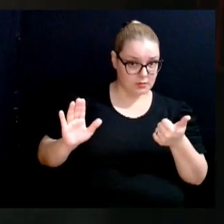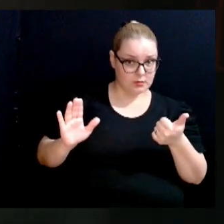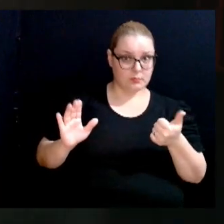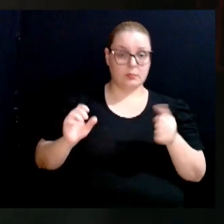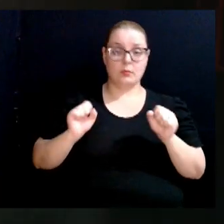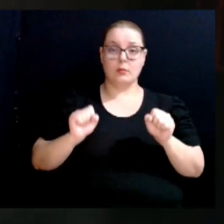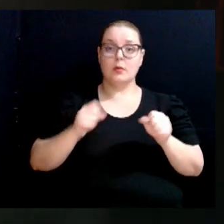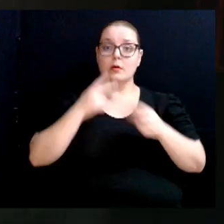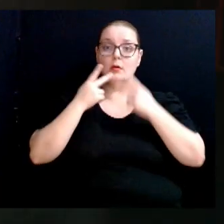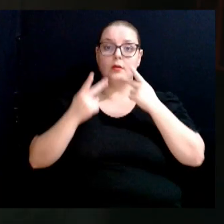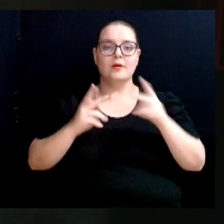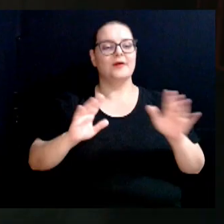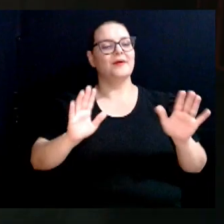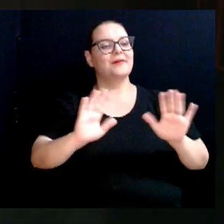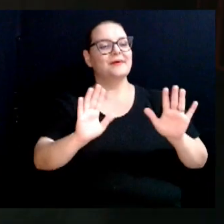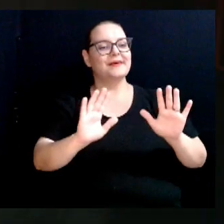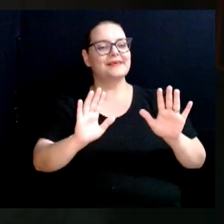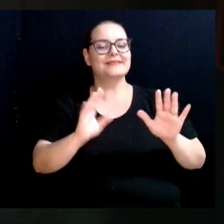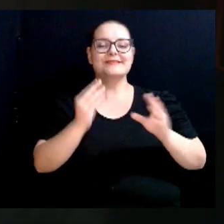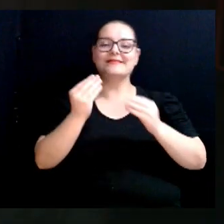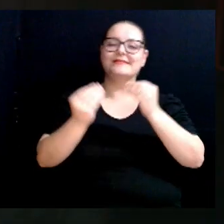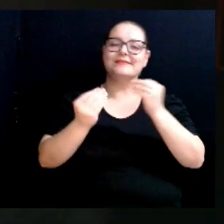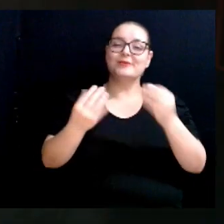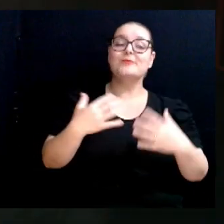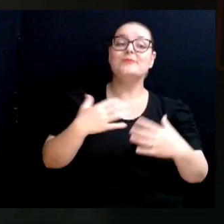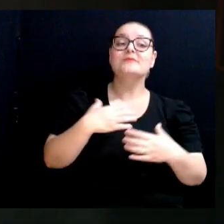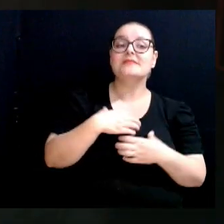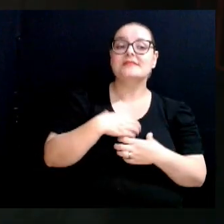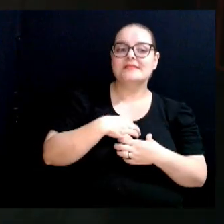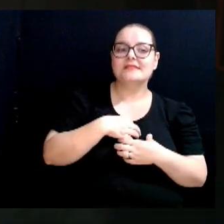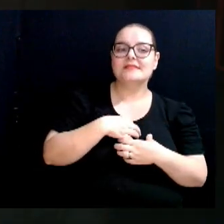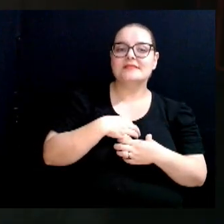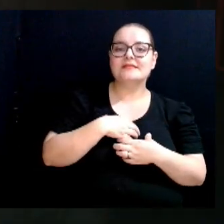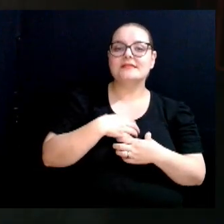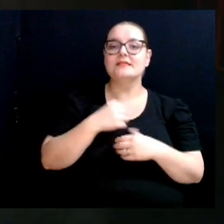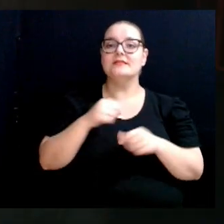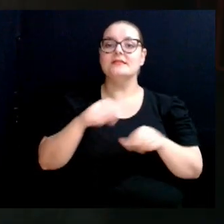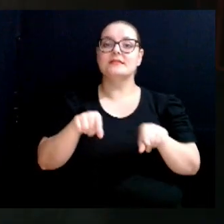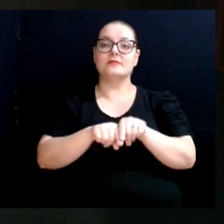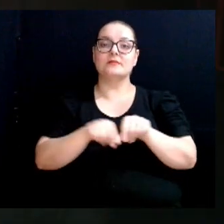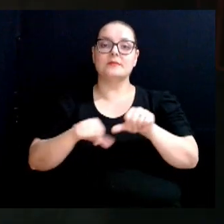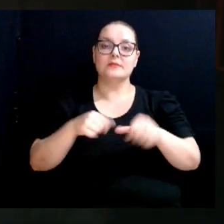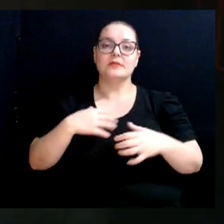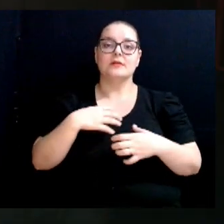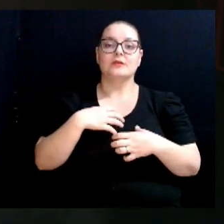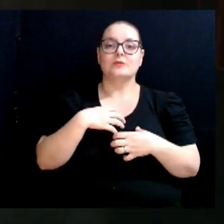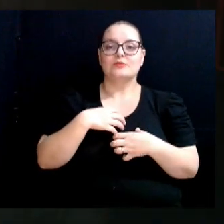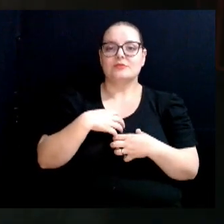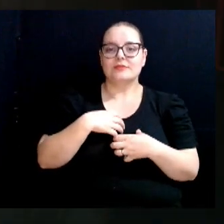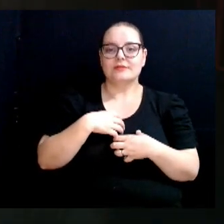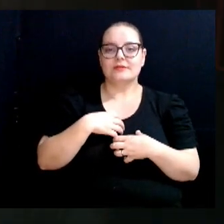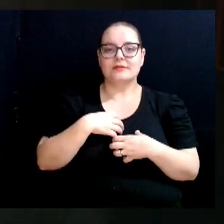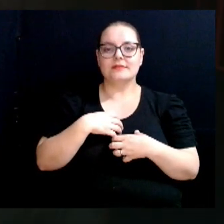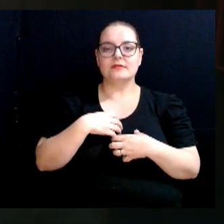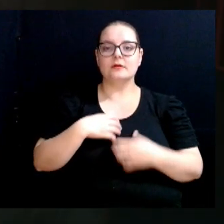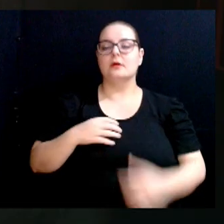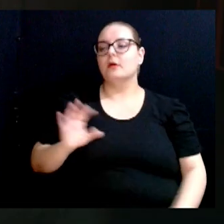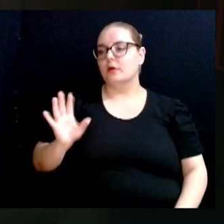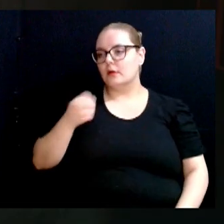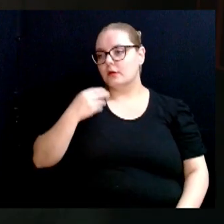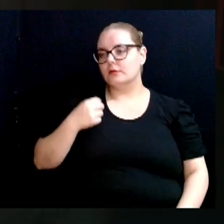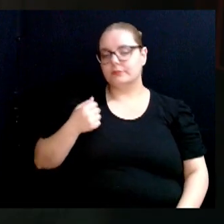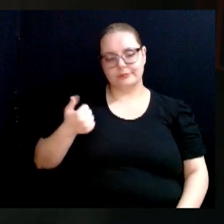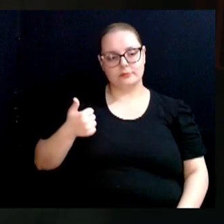oi, como você está se sentindo? Também mudar o tom para todo dia a pessoa não chegar, oi, seu dia foi bom? Oi,